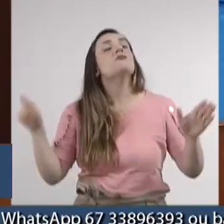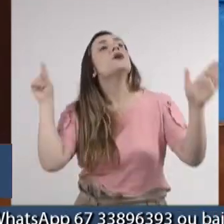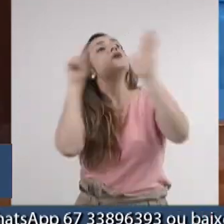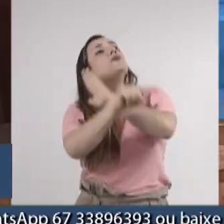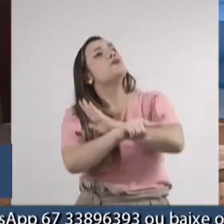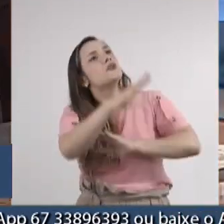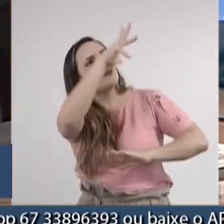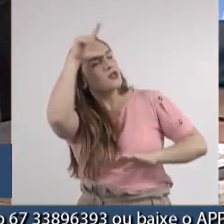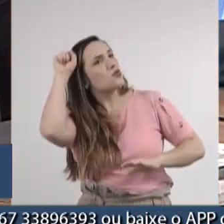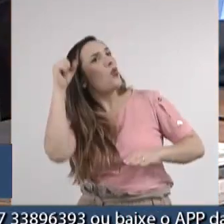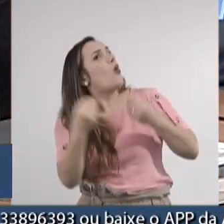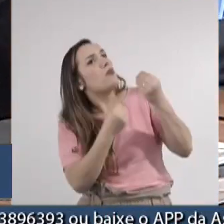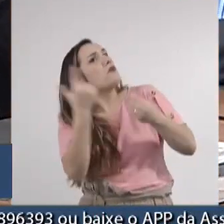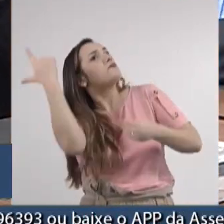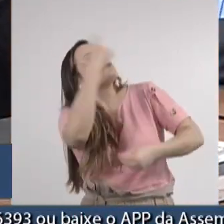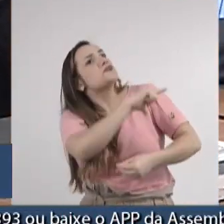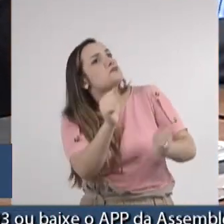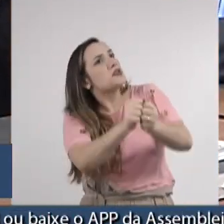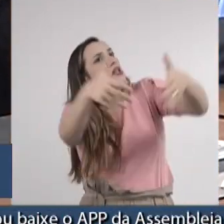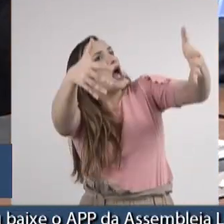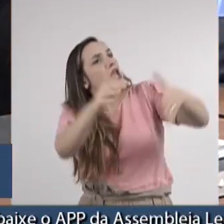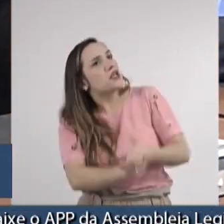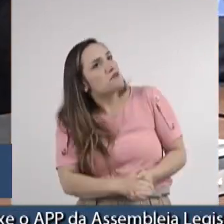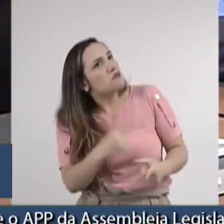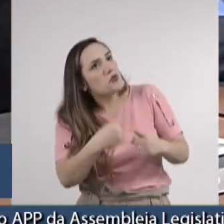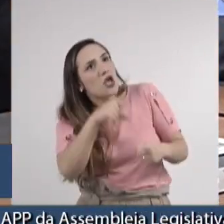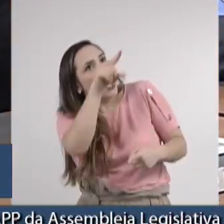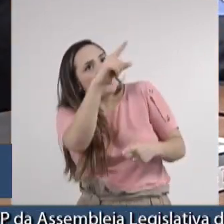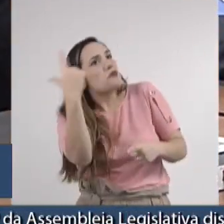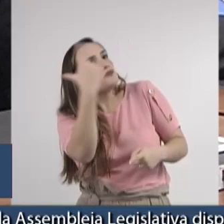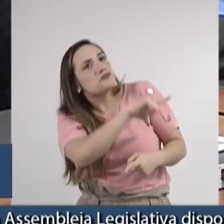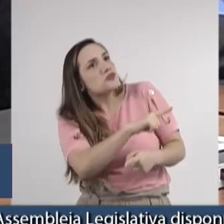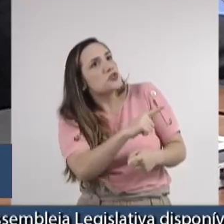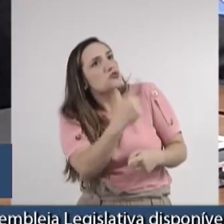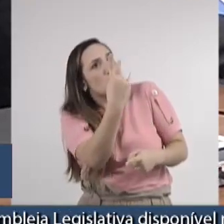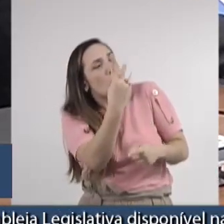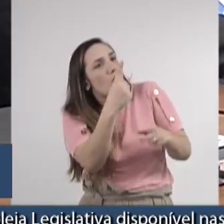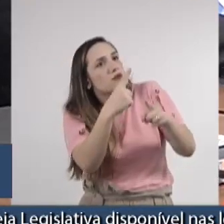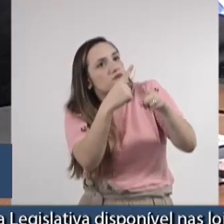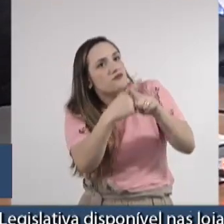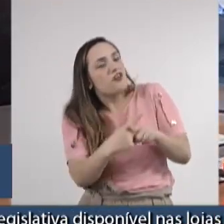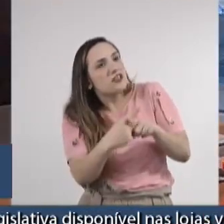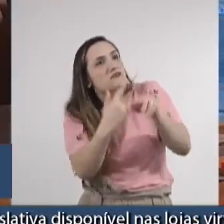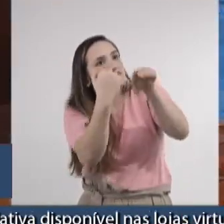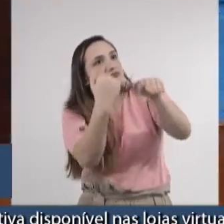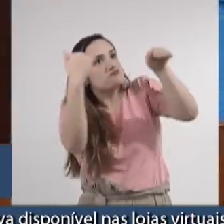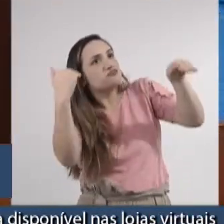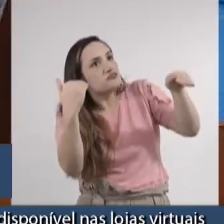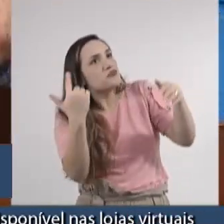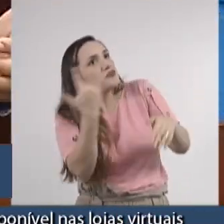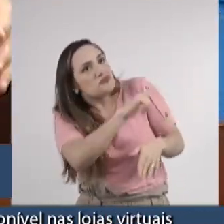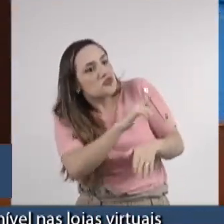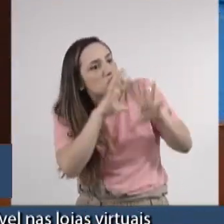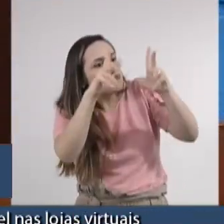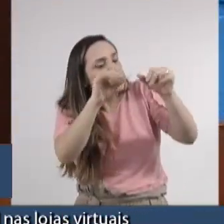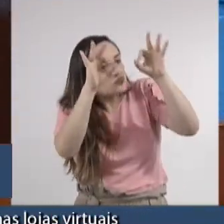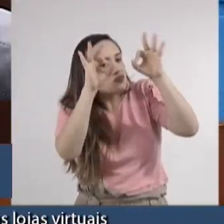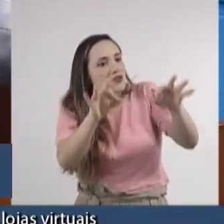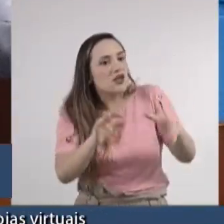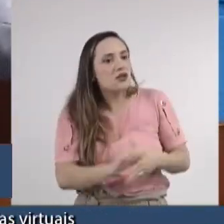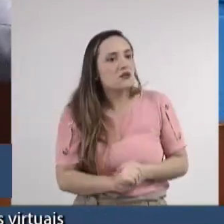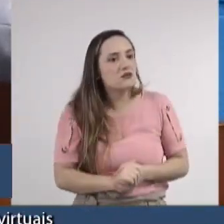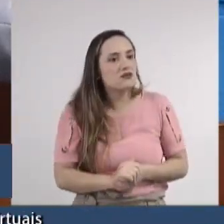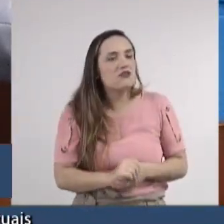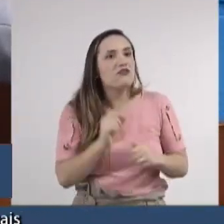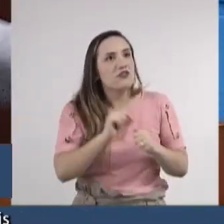aconteceu, qual que é o milagre lá, que lá está duplicada, duplicou até a divisa, os lotes na mesma